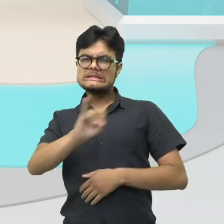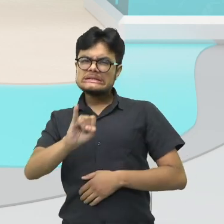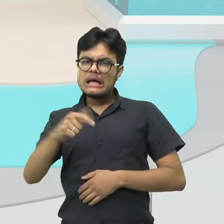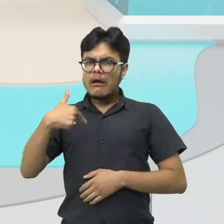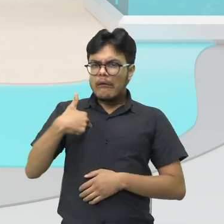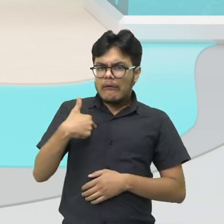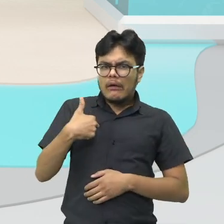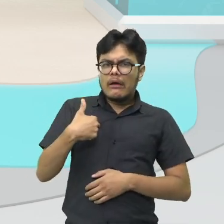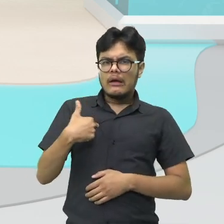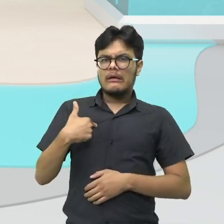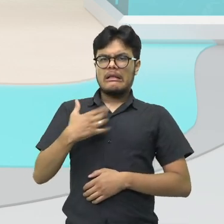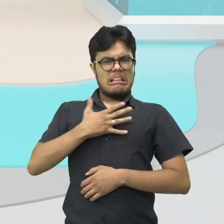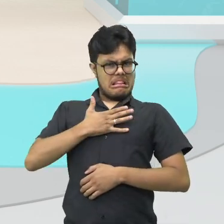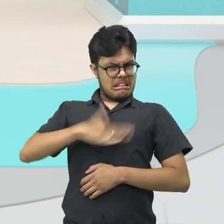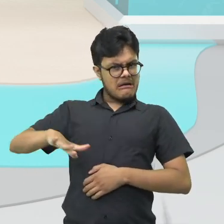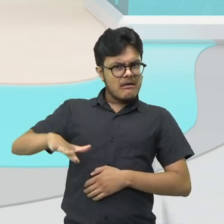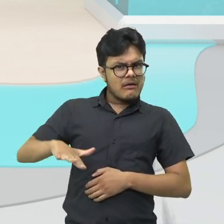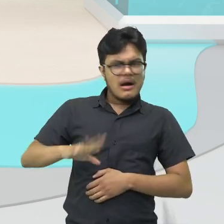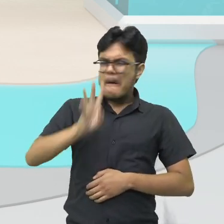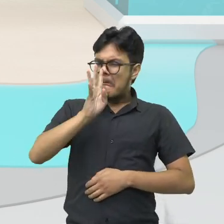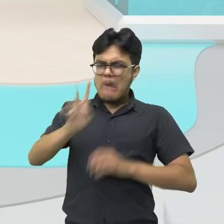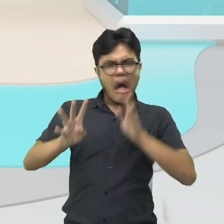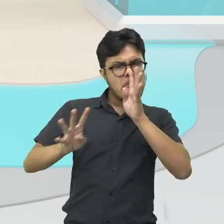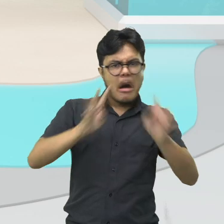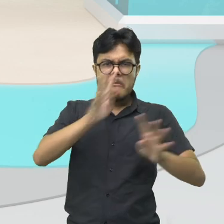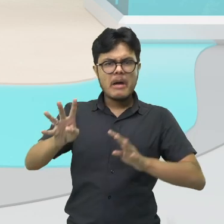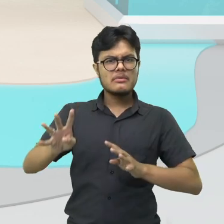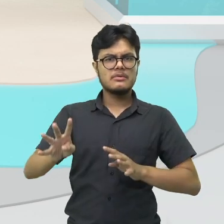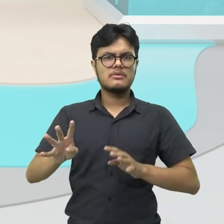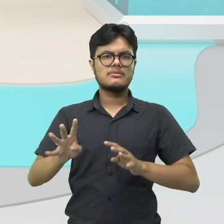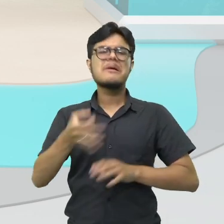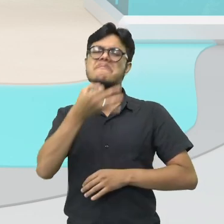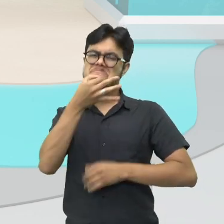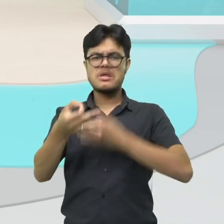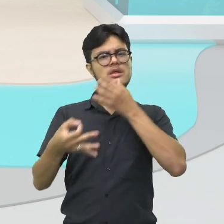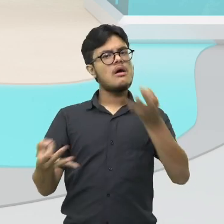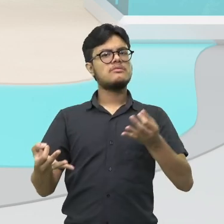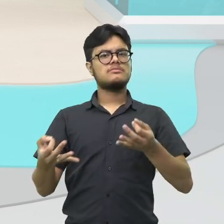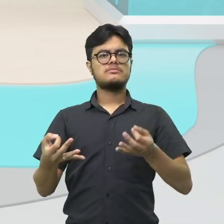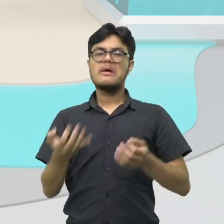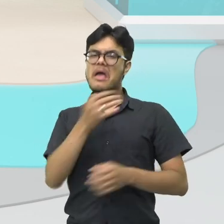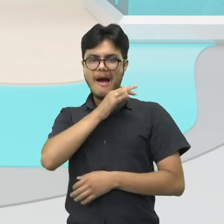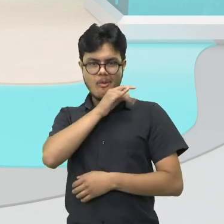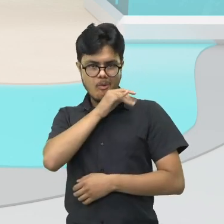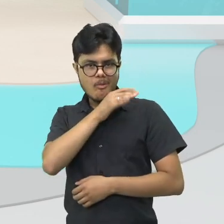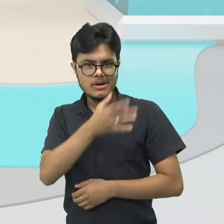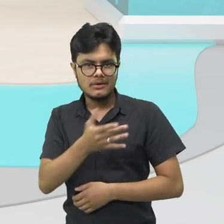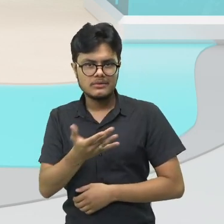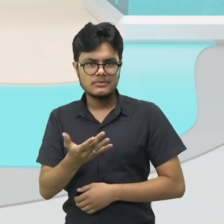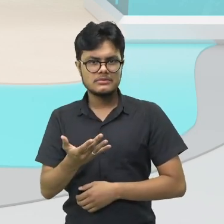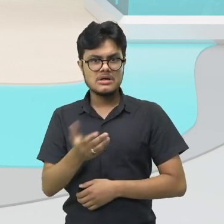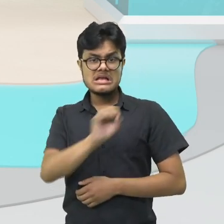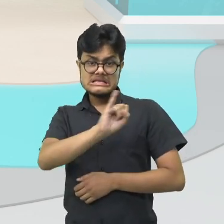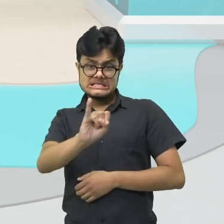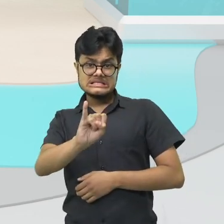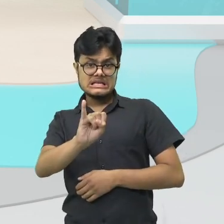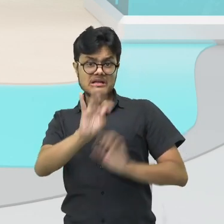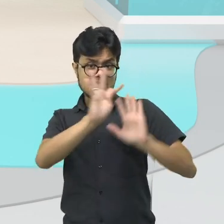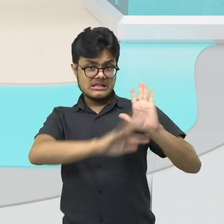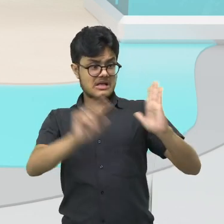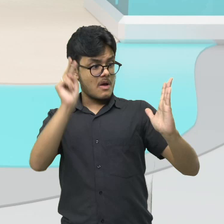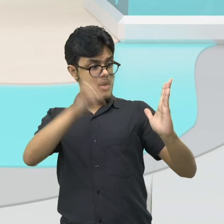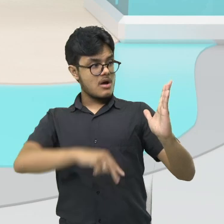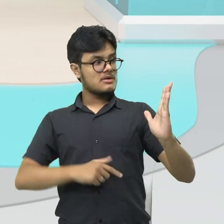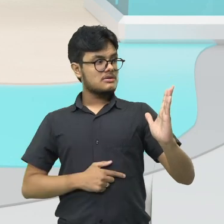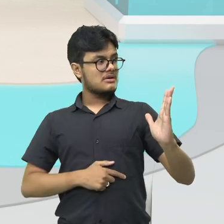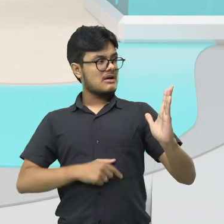que a comida não é boa, ele vai e critica, né? Ou seja, a pessoa que lê aquele texto, ela já não vai no